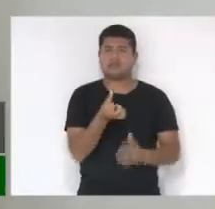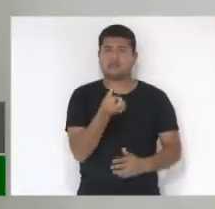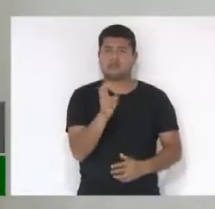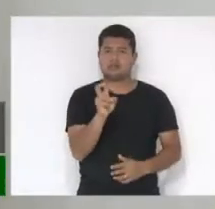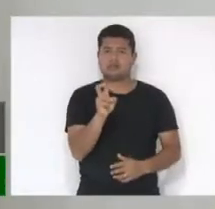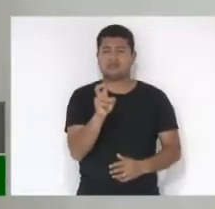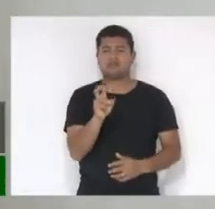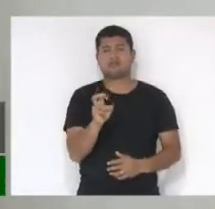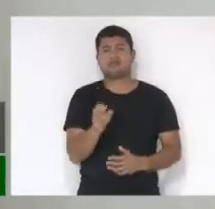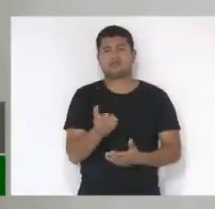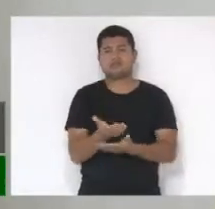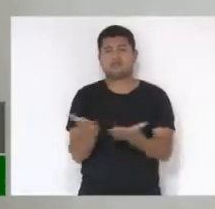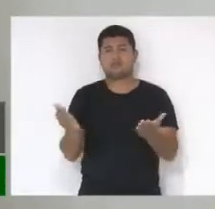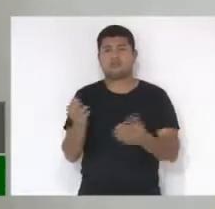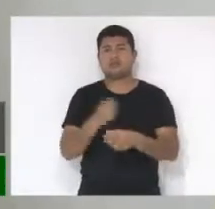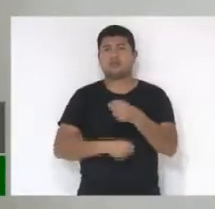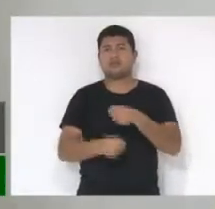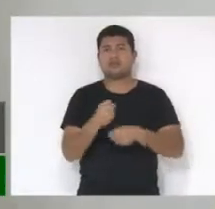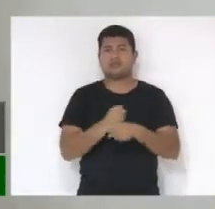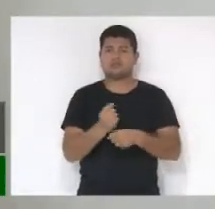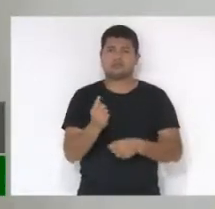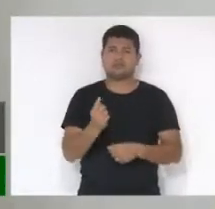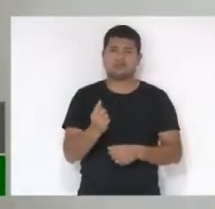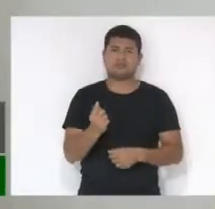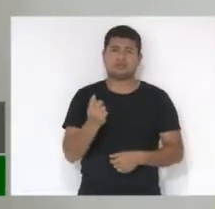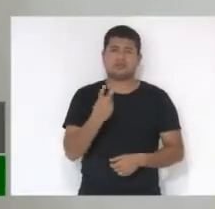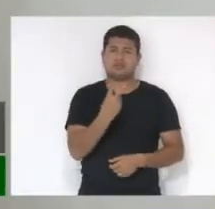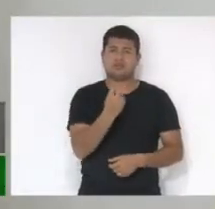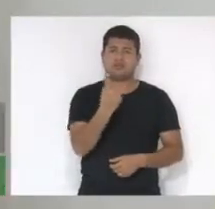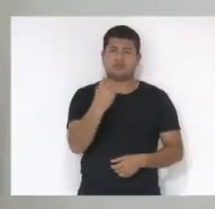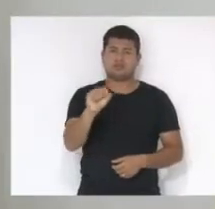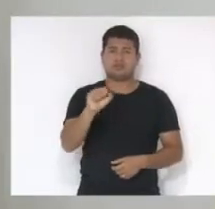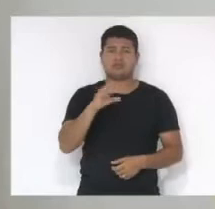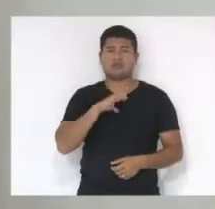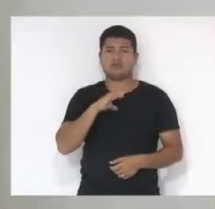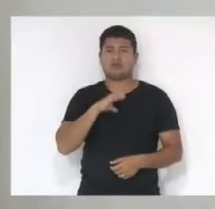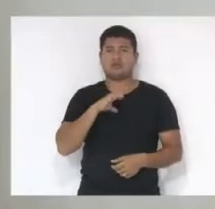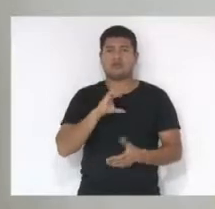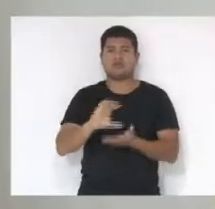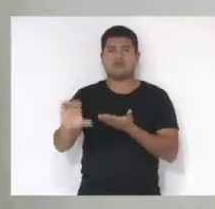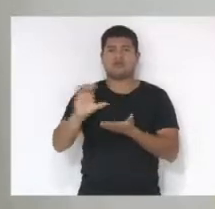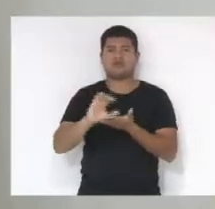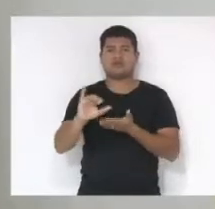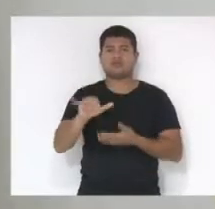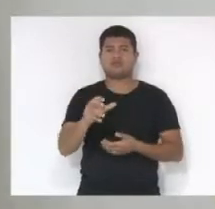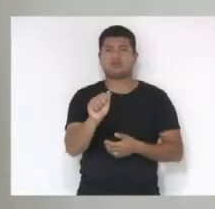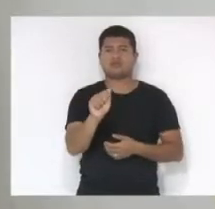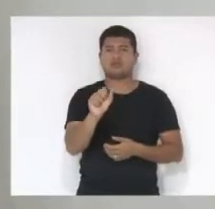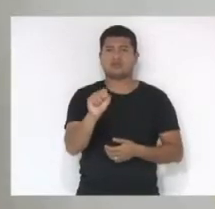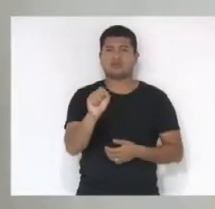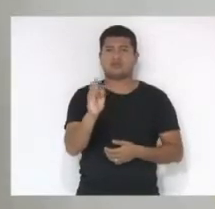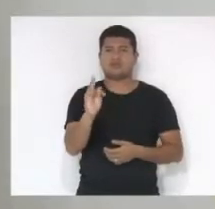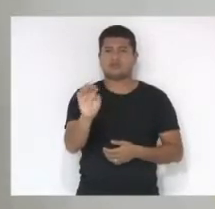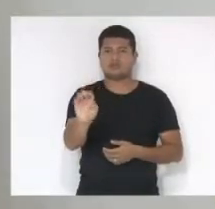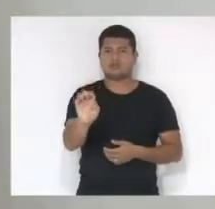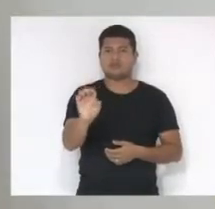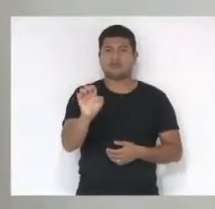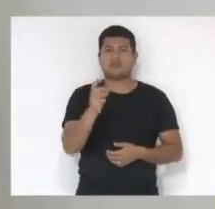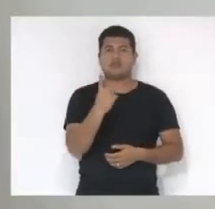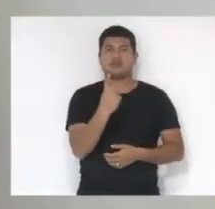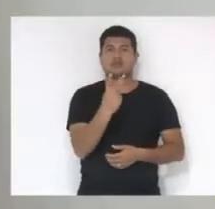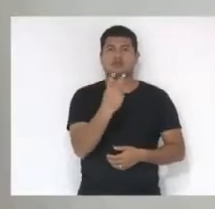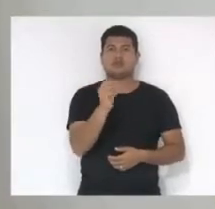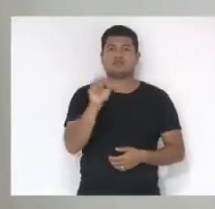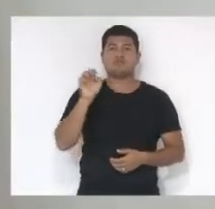ano, nós tivemos um investimento, em 2018, nós tivemos um investimento no JAST de 120 mil